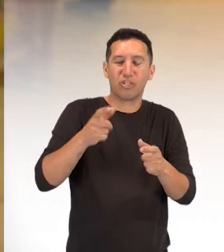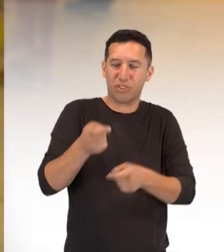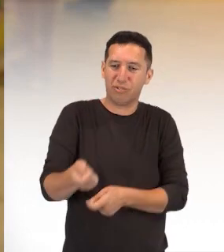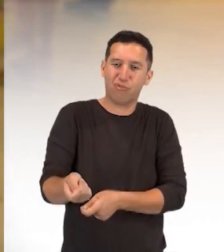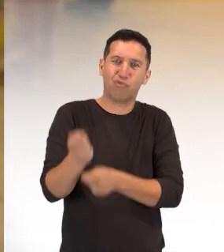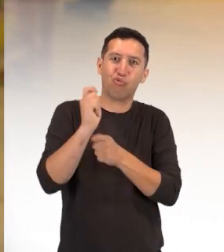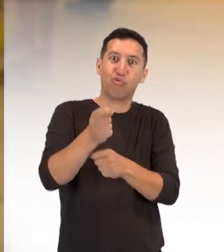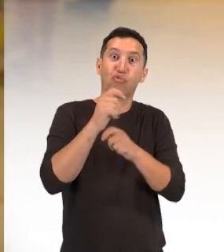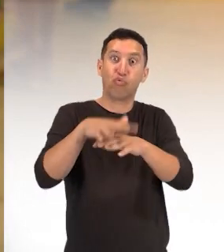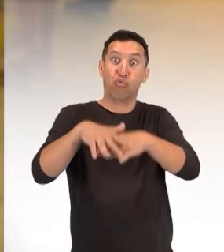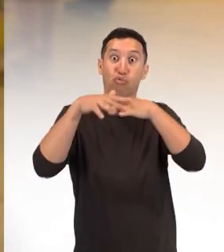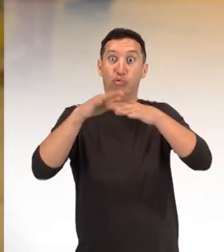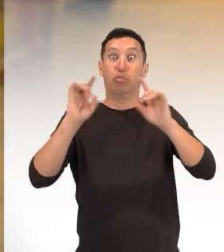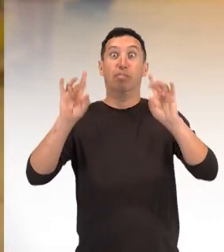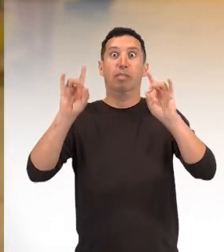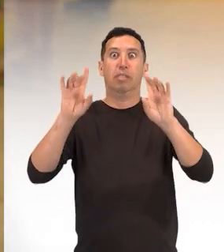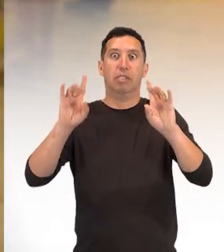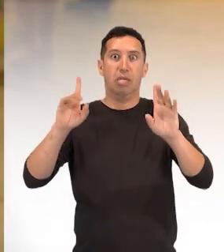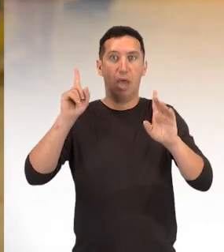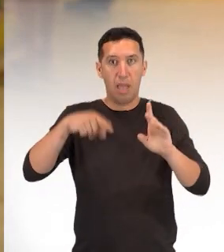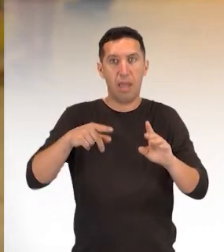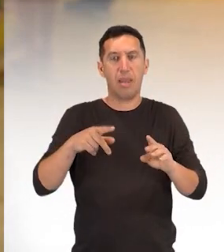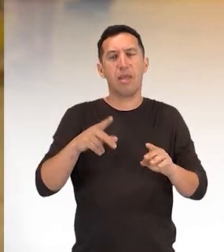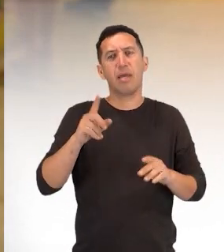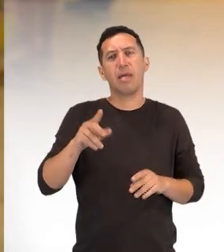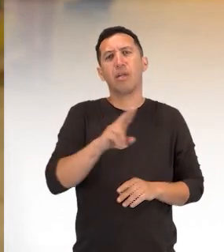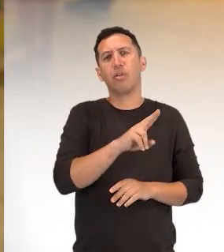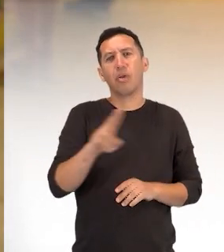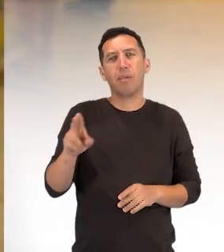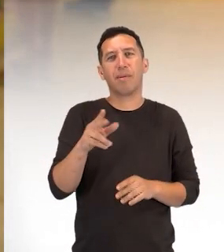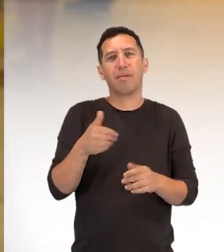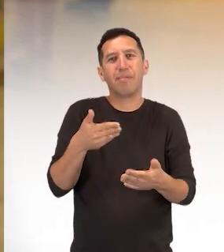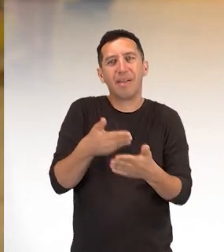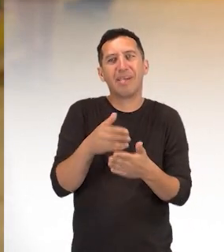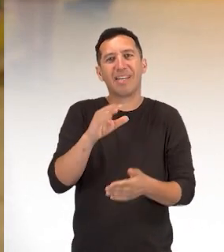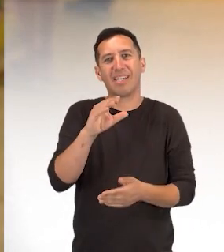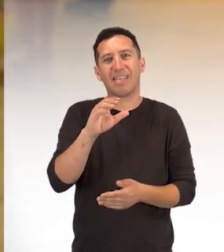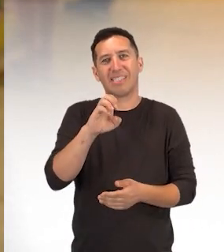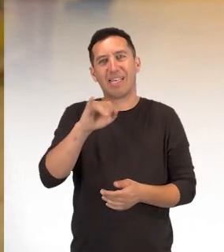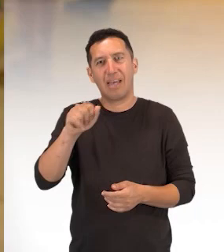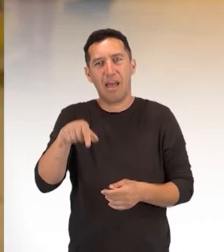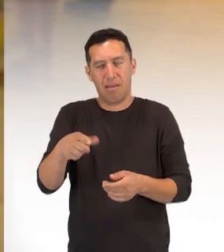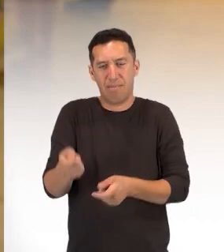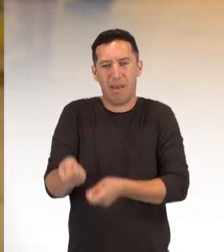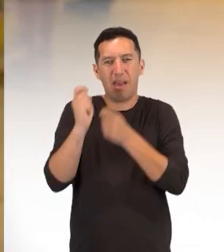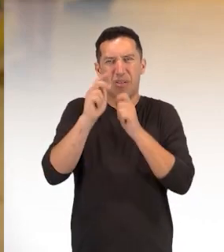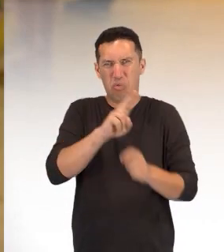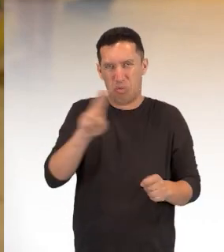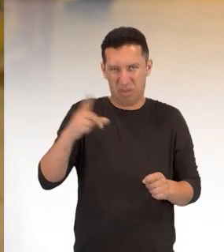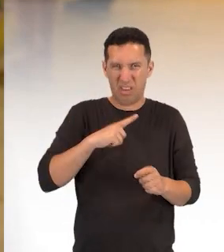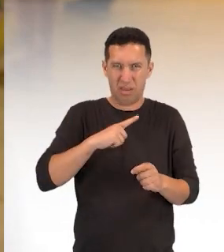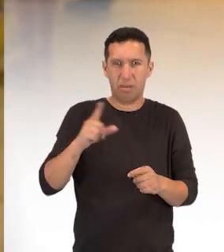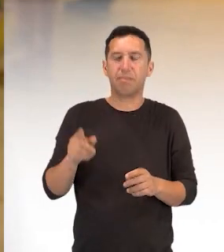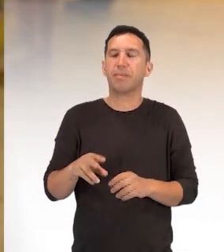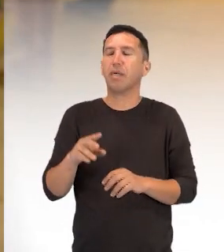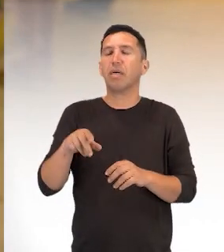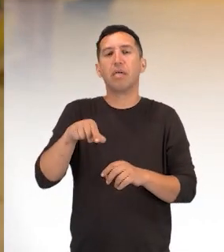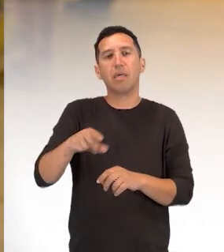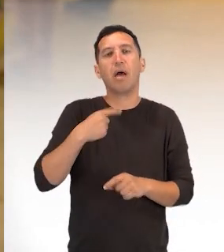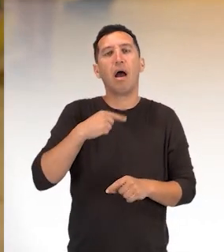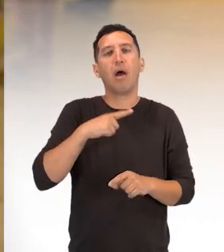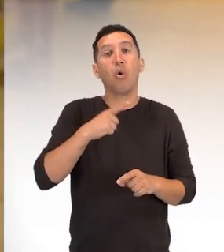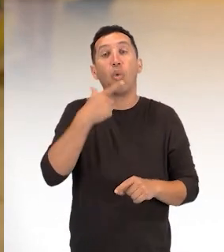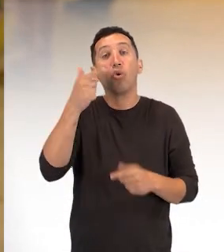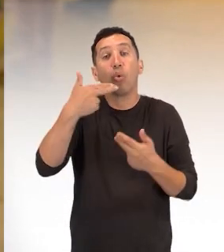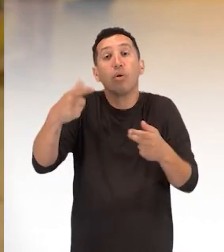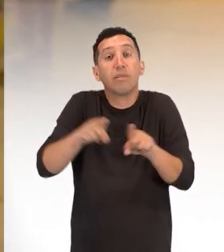locais onde é realizada uma pesca muito específica na região, que é a pesca de caceia, né? E um outro impacto na